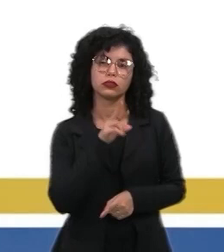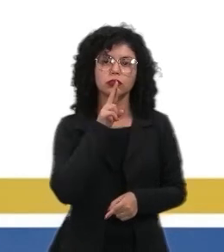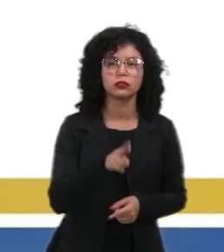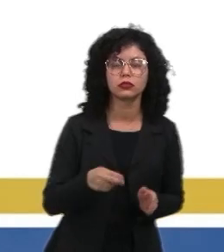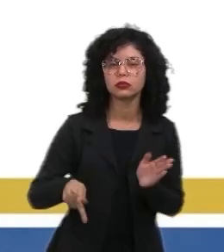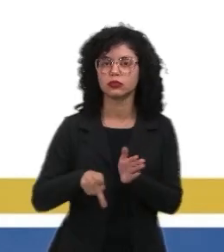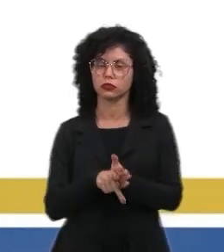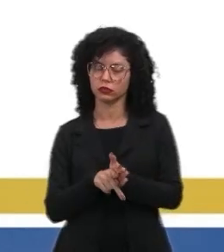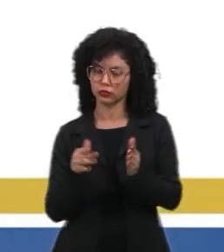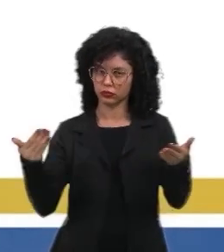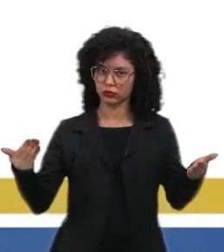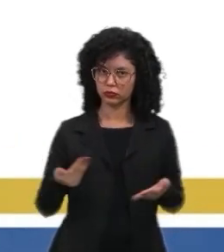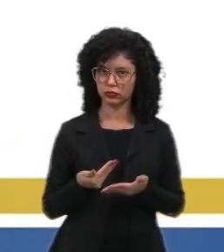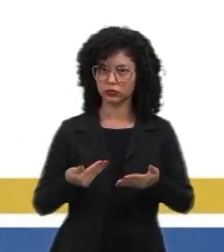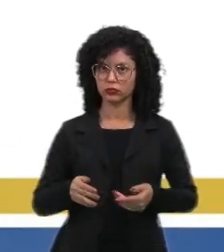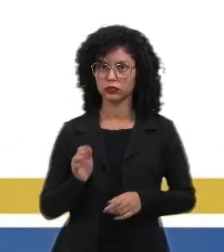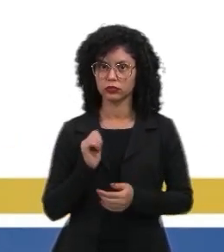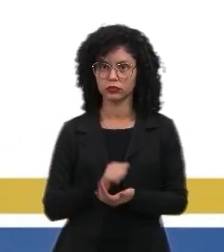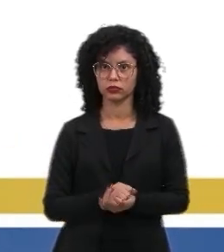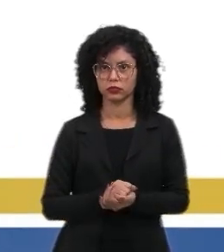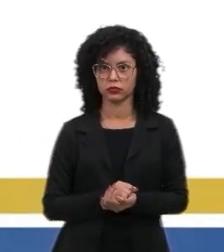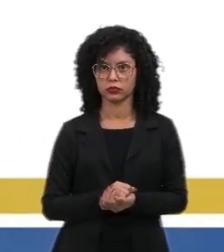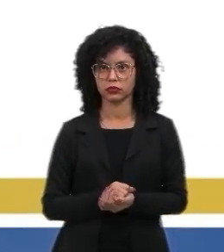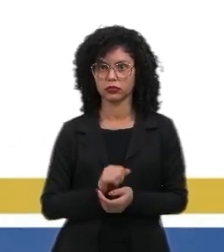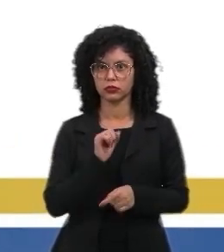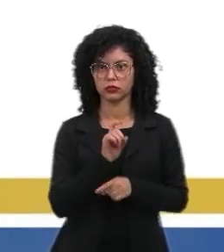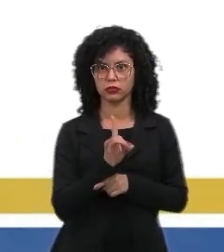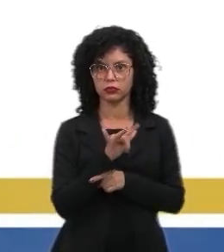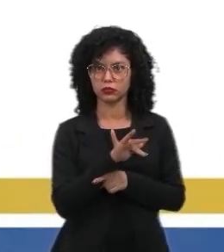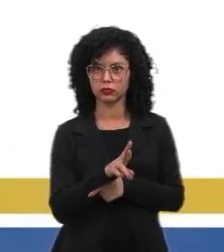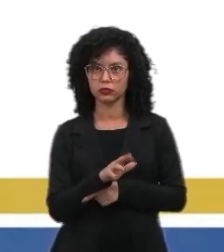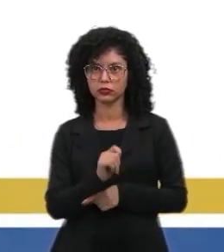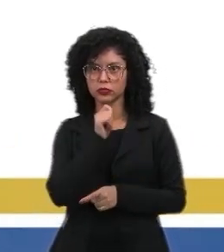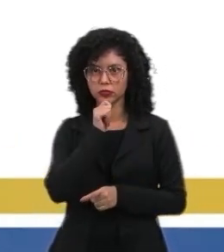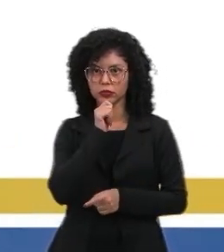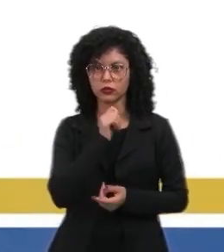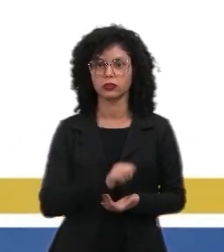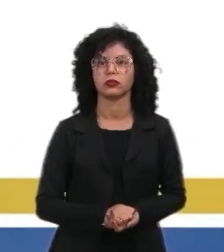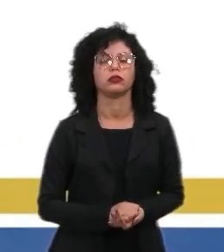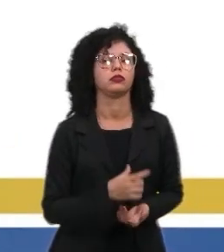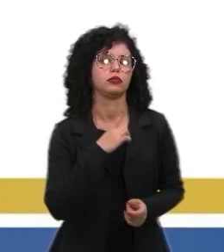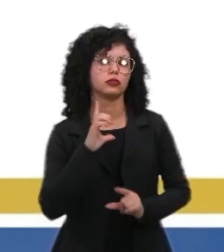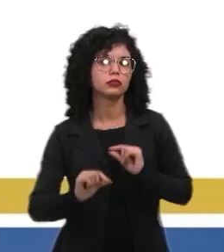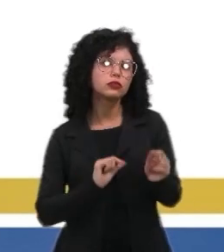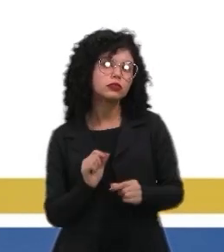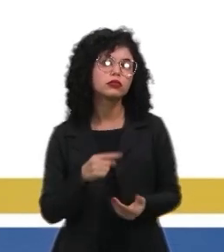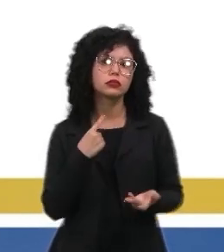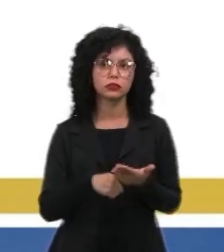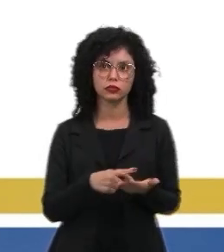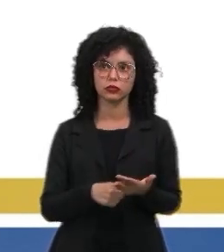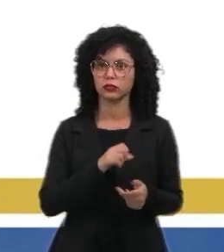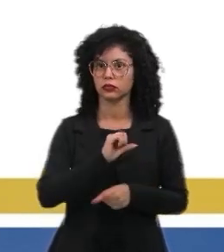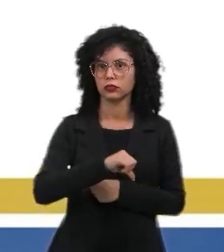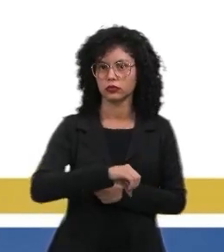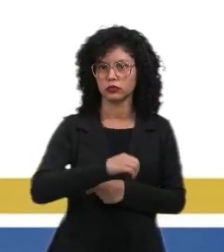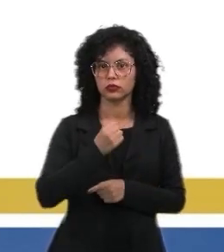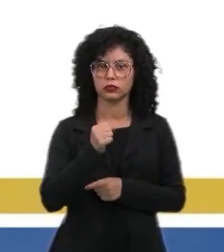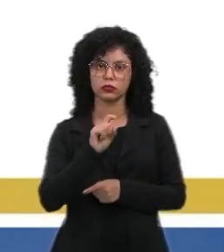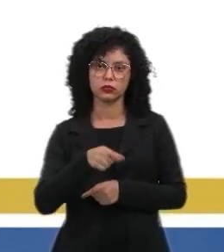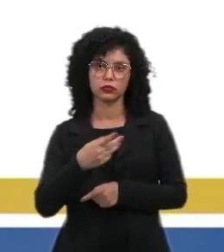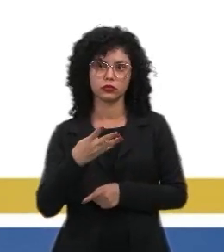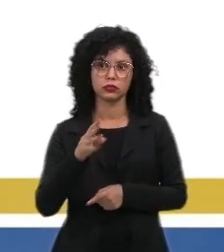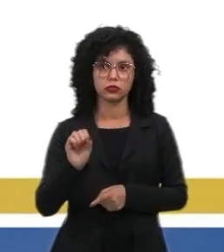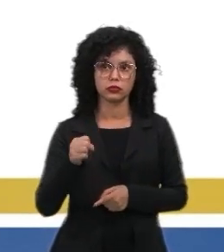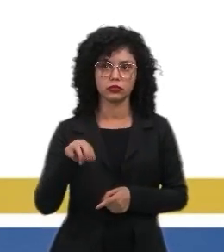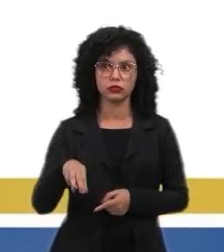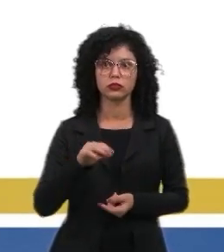de dardos atual é o de Jan Železný, da República Tcheca, com a marca de